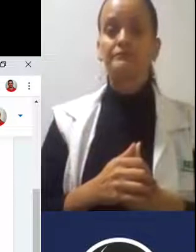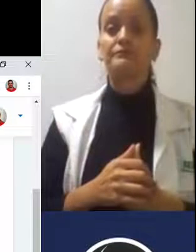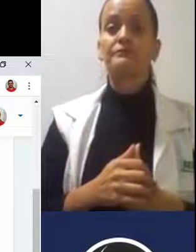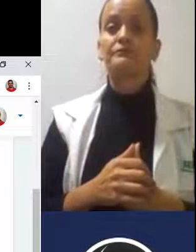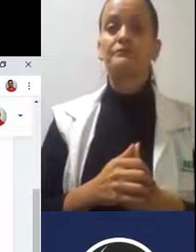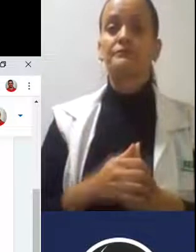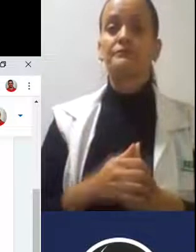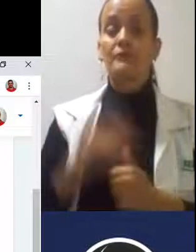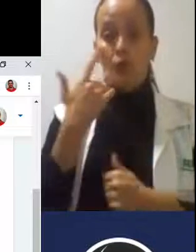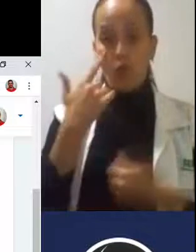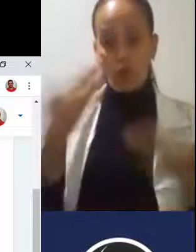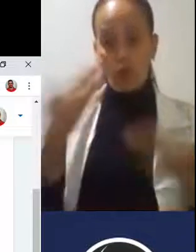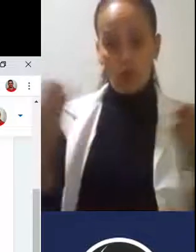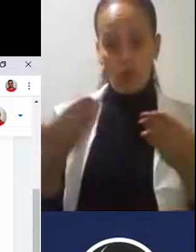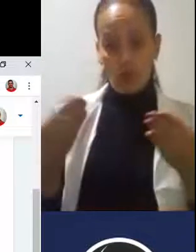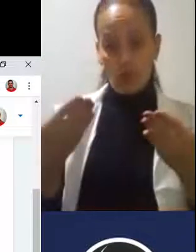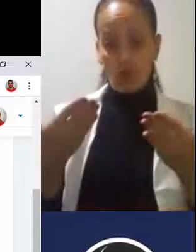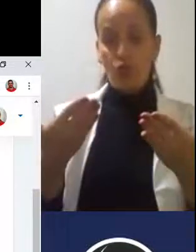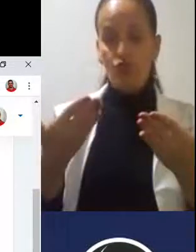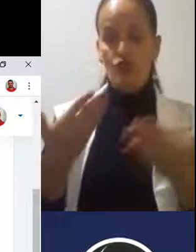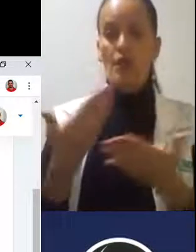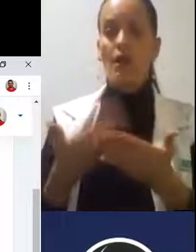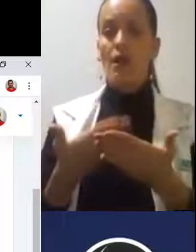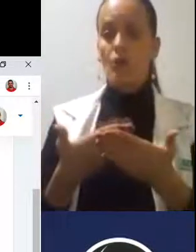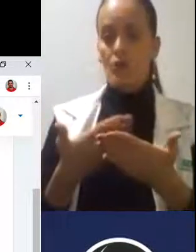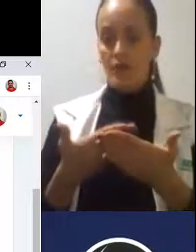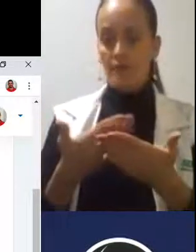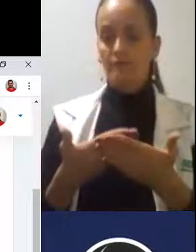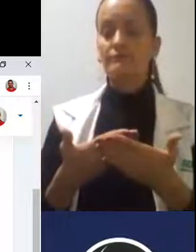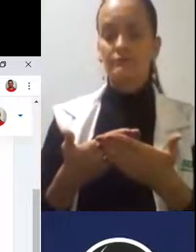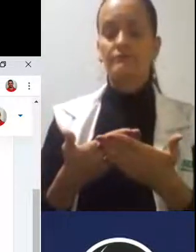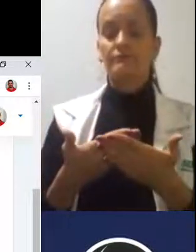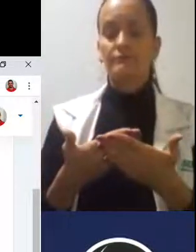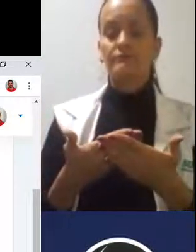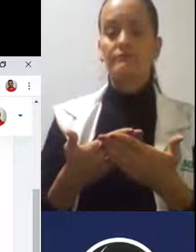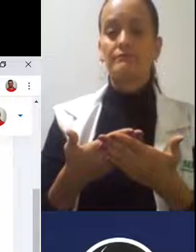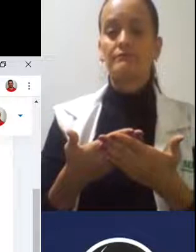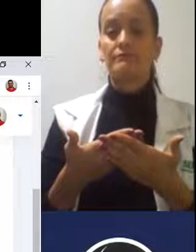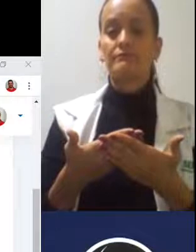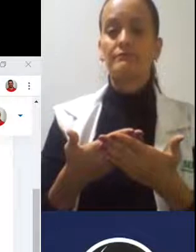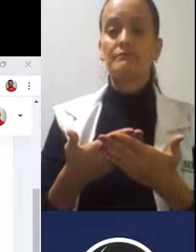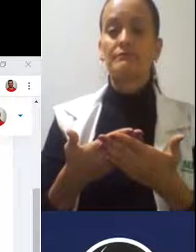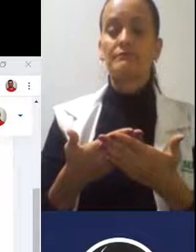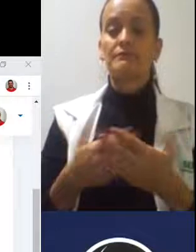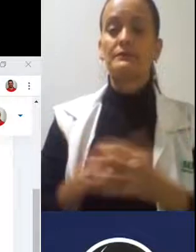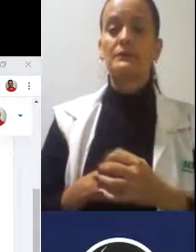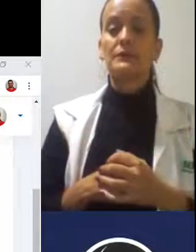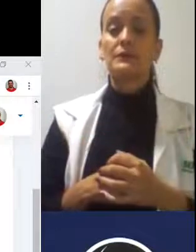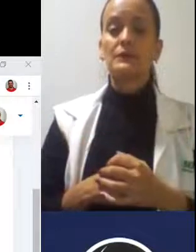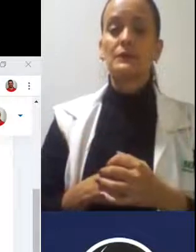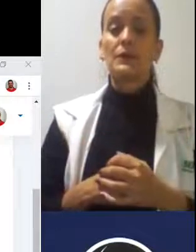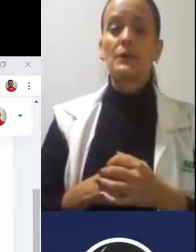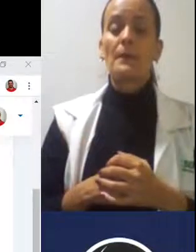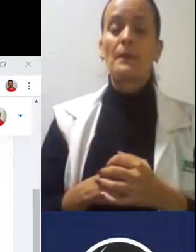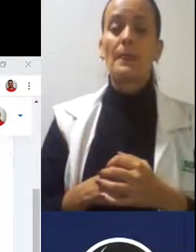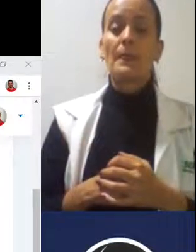Então, hoje nós estamos tendo a nossa quarta web aula, né, de Fundamentos de Eletricidade, que é o nosso módulo